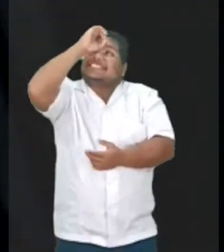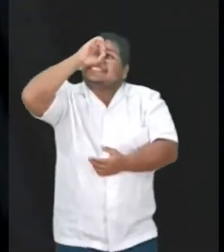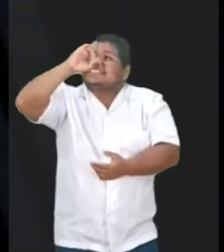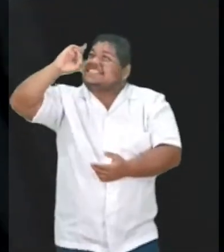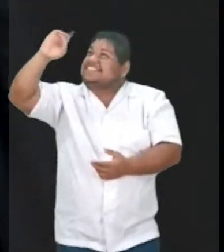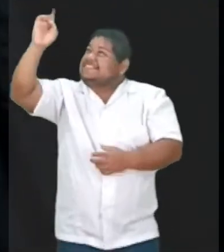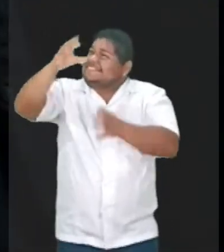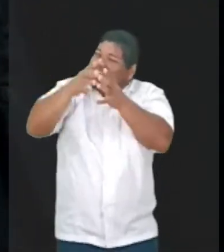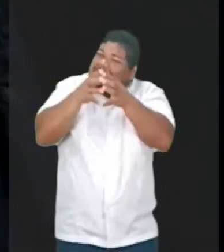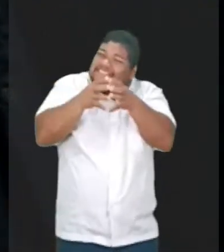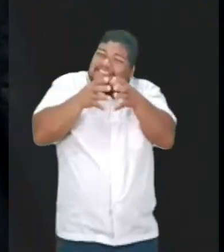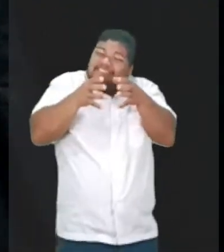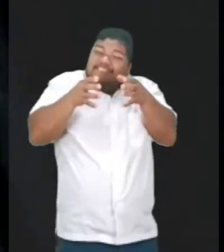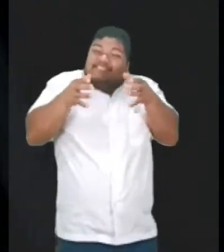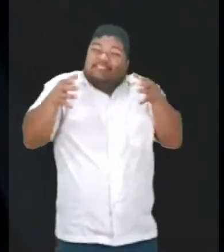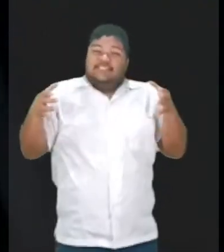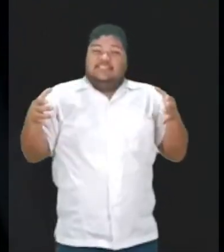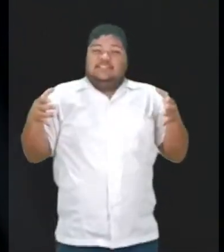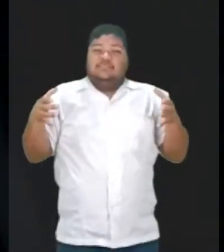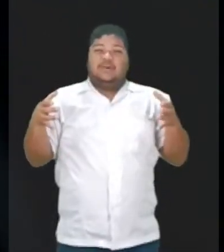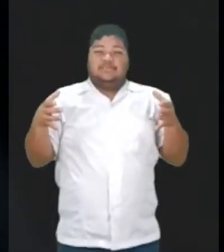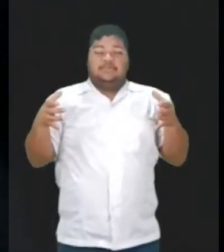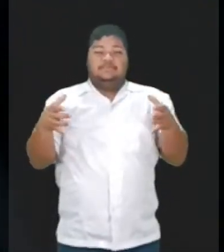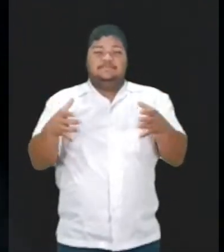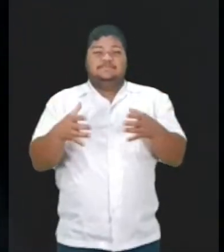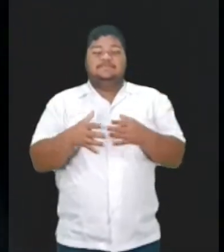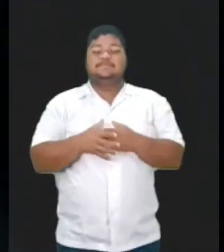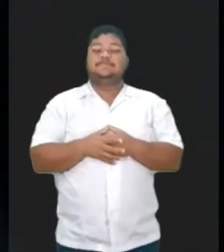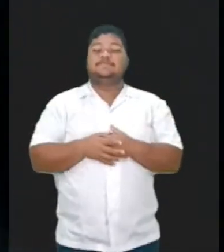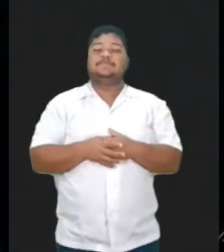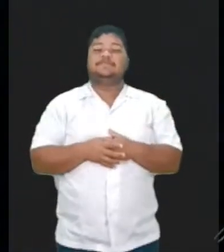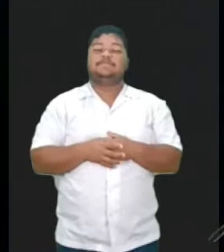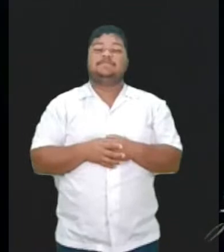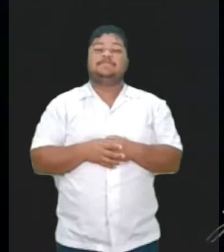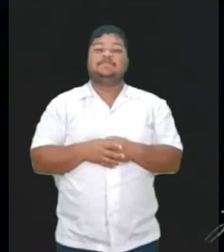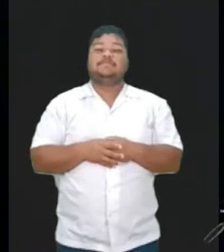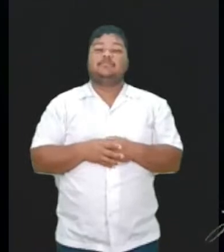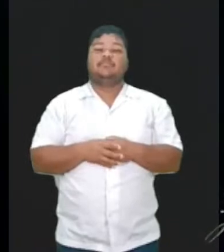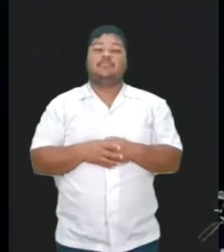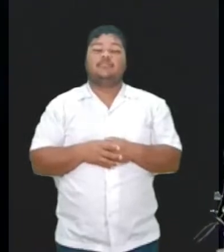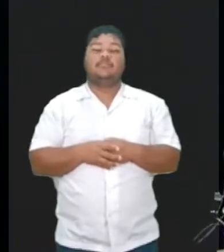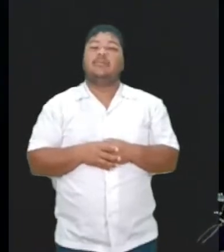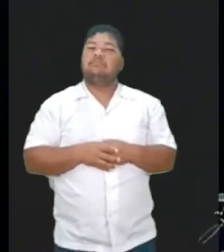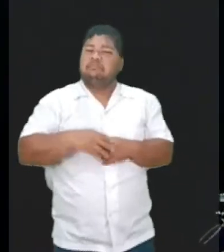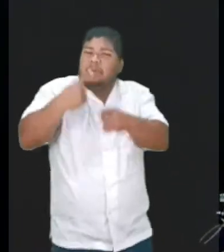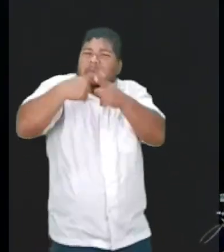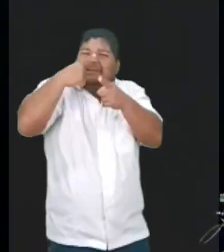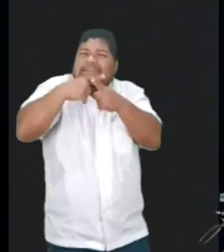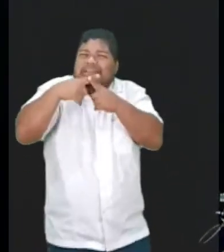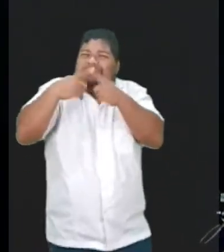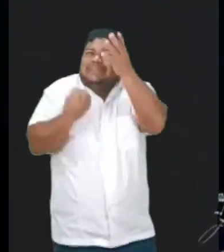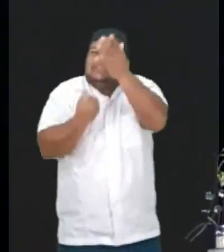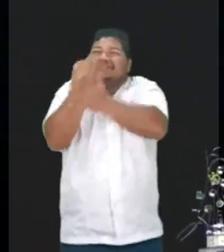que lembrar que esse Deus é grande, Ele é grande, porque Ele é o Criador de tudo.